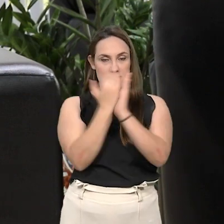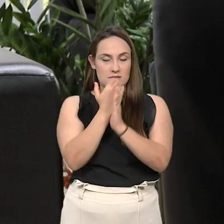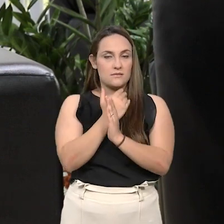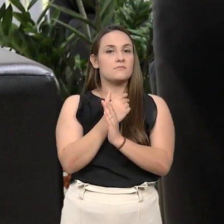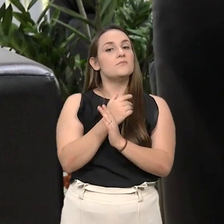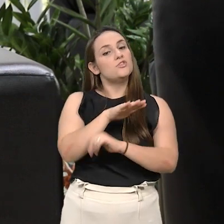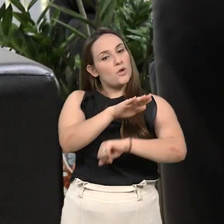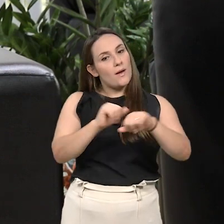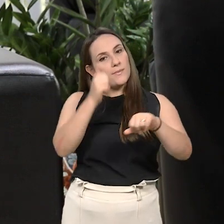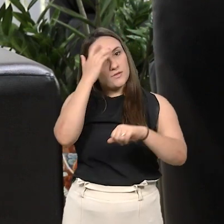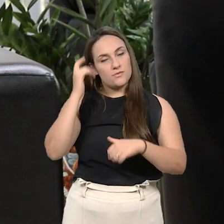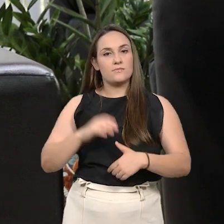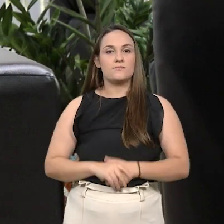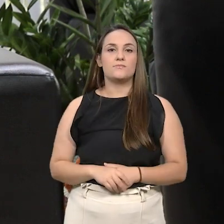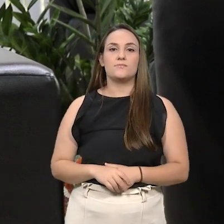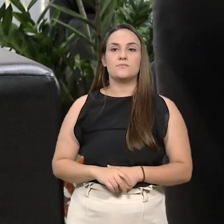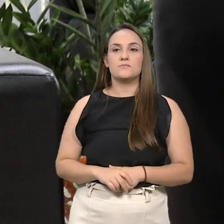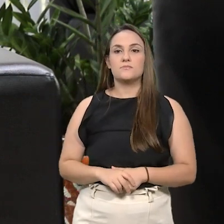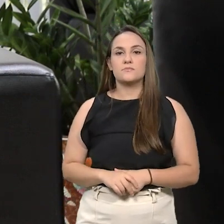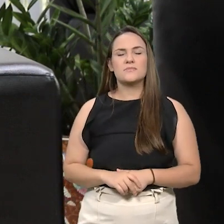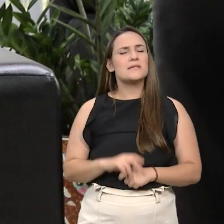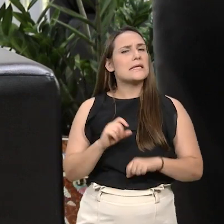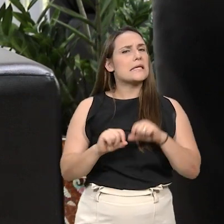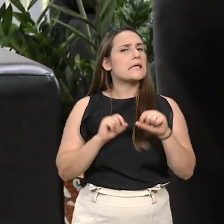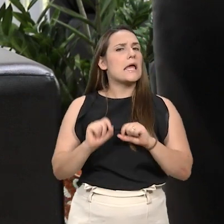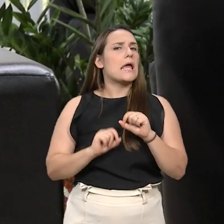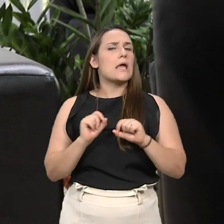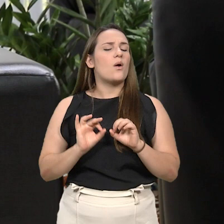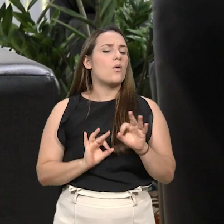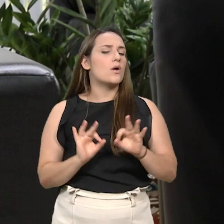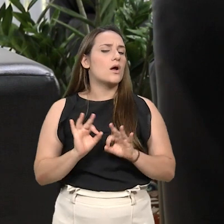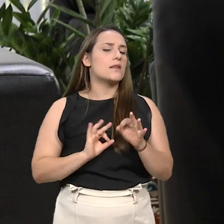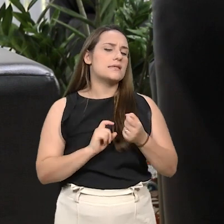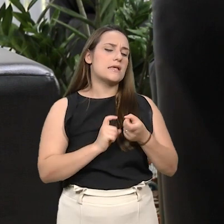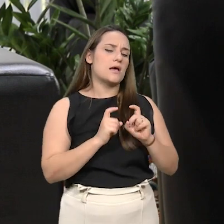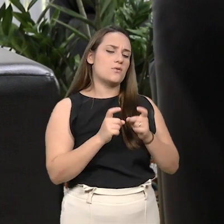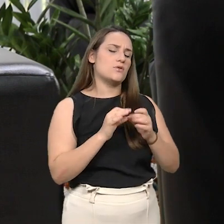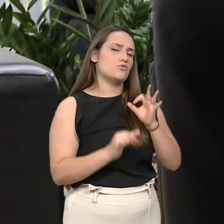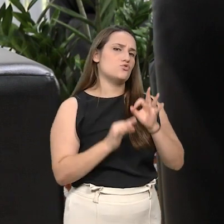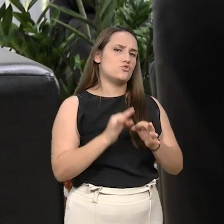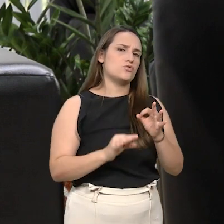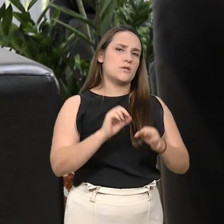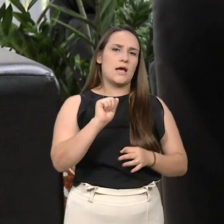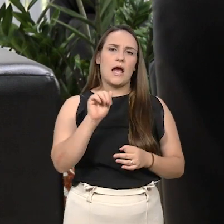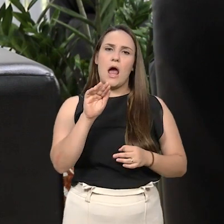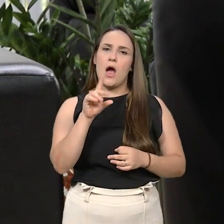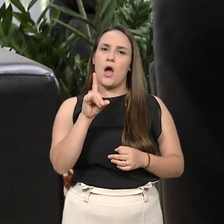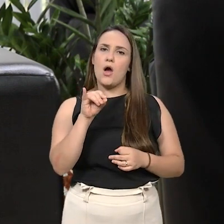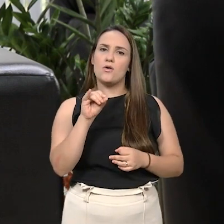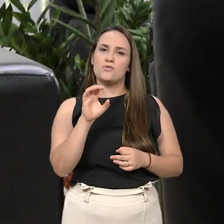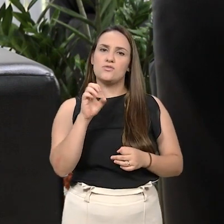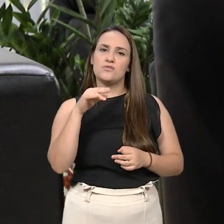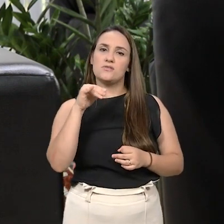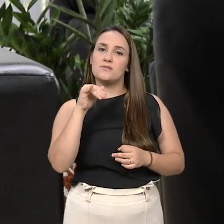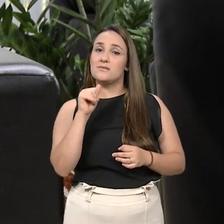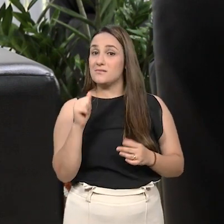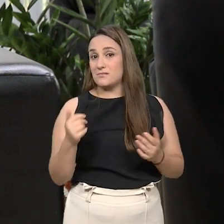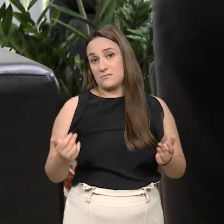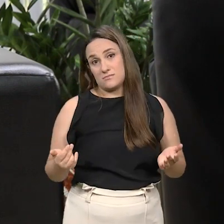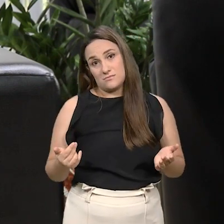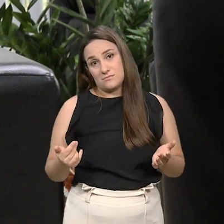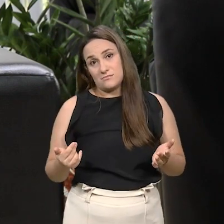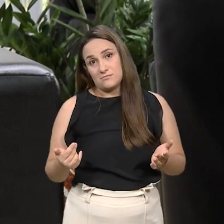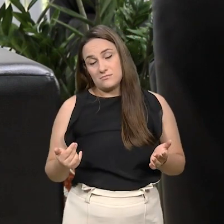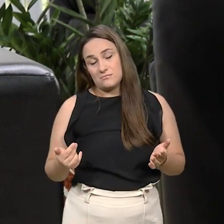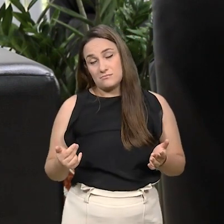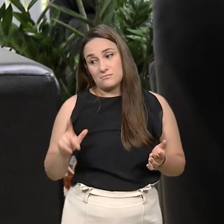faltando 2, 3 dias, quem que vai organizar a audiência? A CPE ou o cartório? Quem que vai estar na festa? Vai